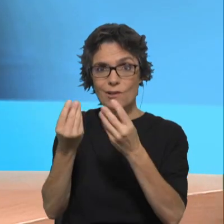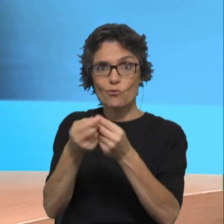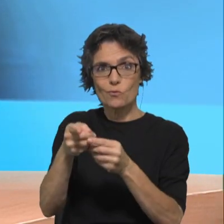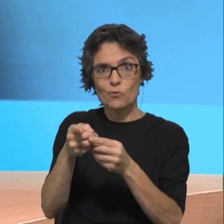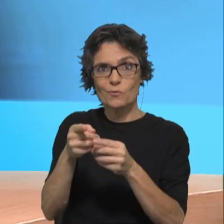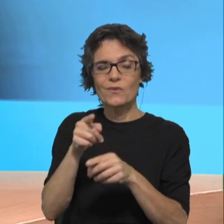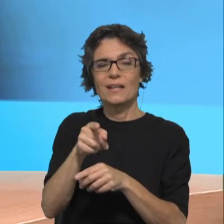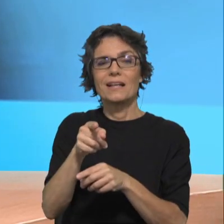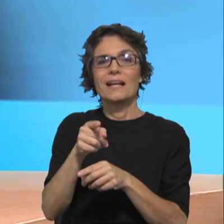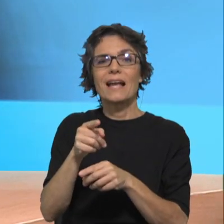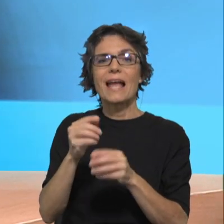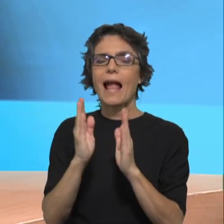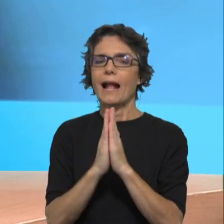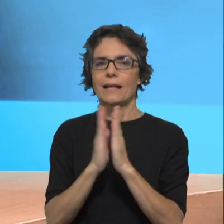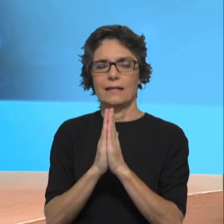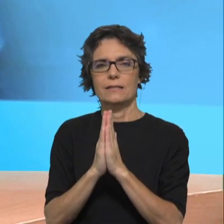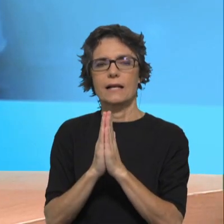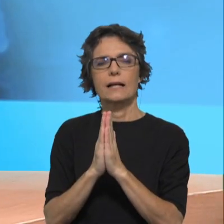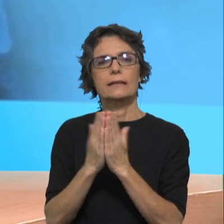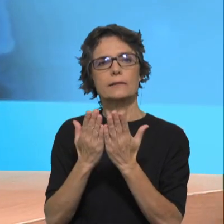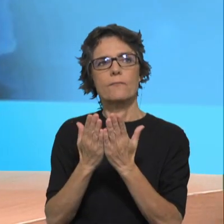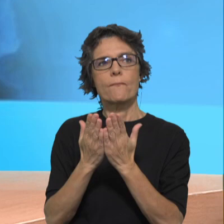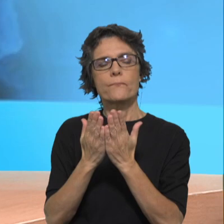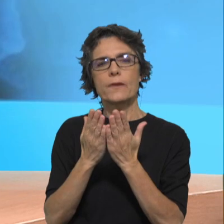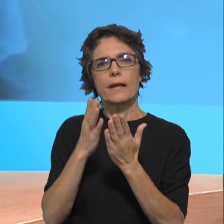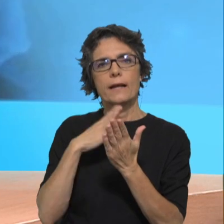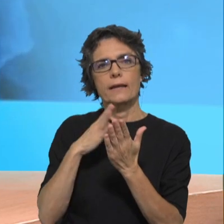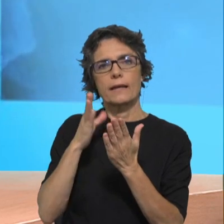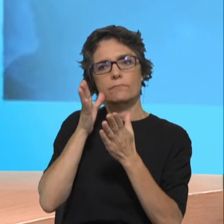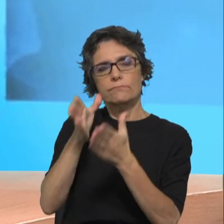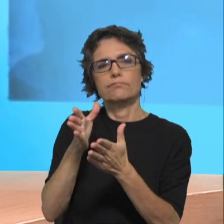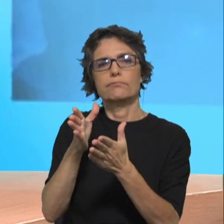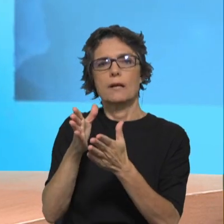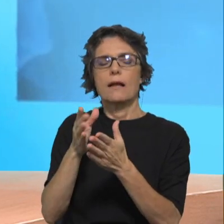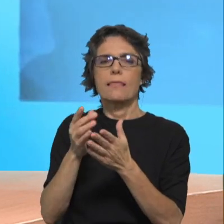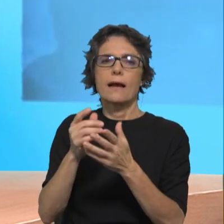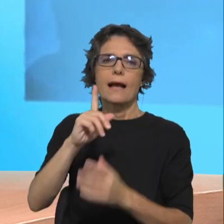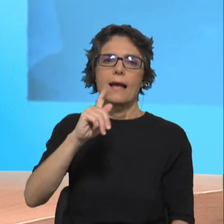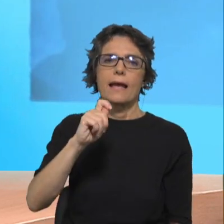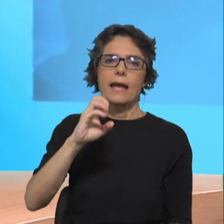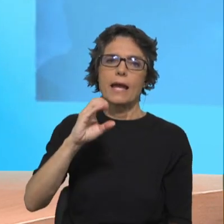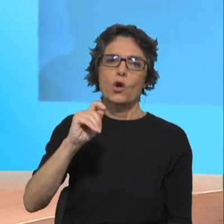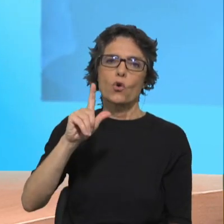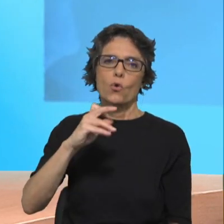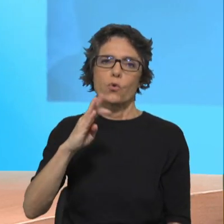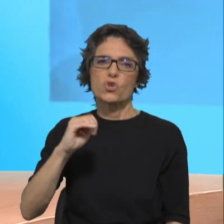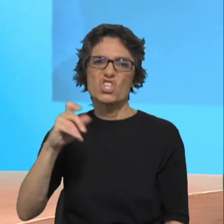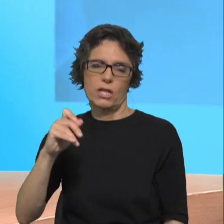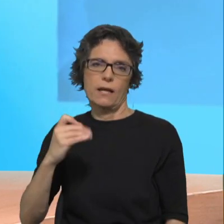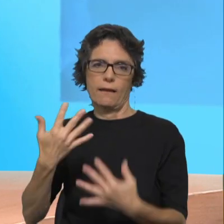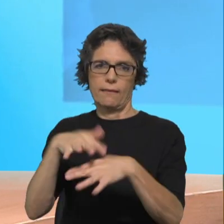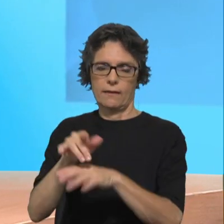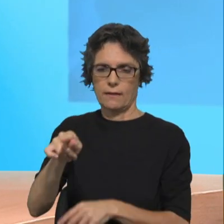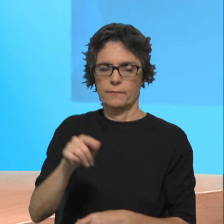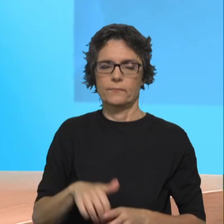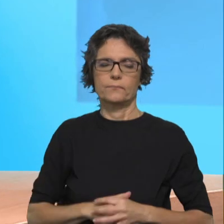da Ecologia Integral. Eu não integrei esse primeiro grupo, mas pouco tempo depois